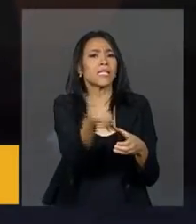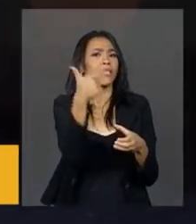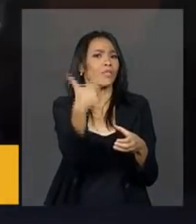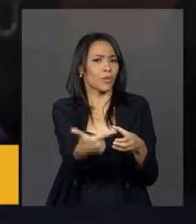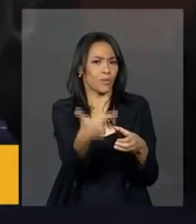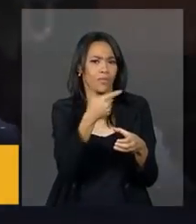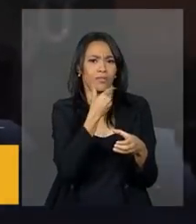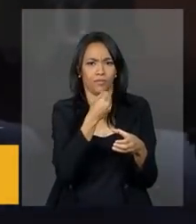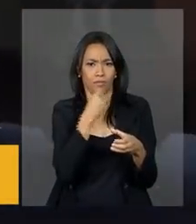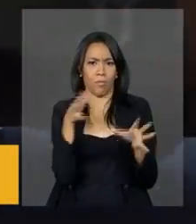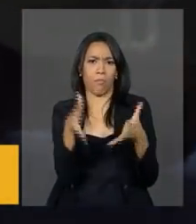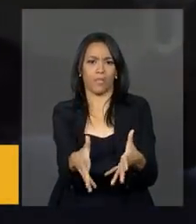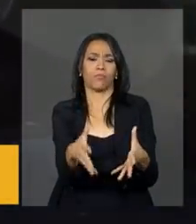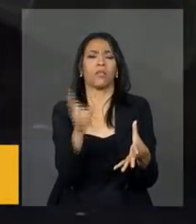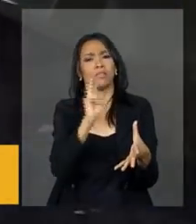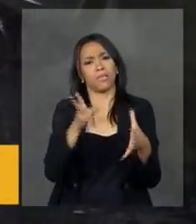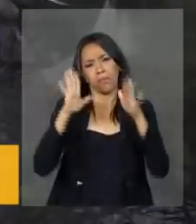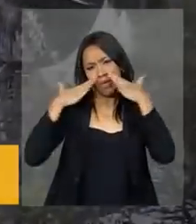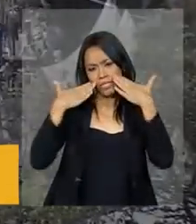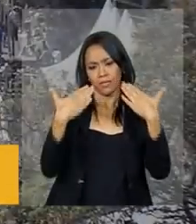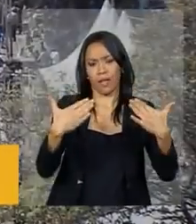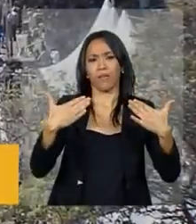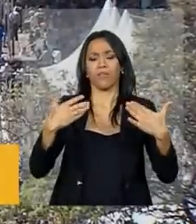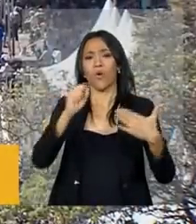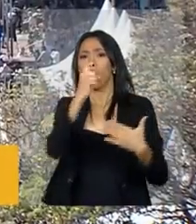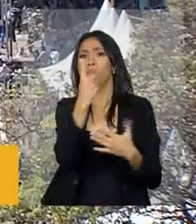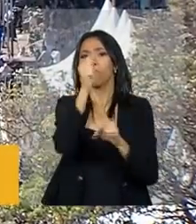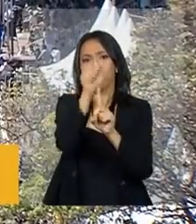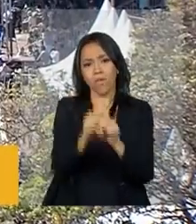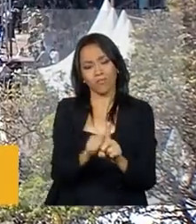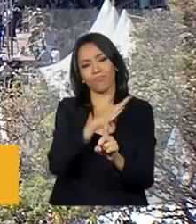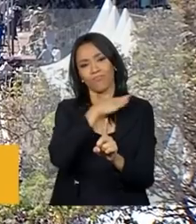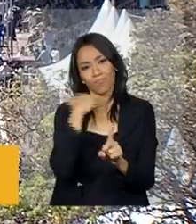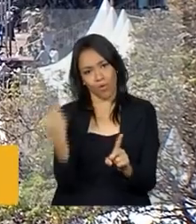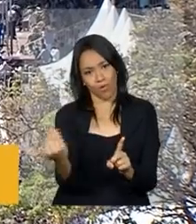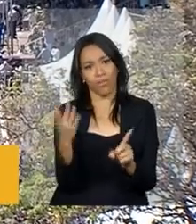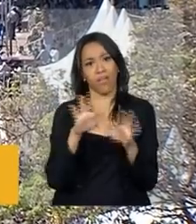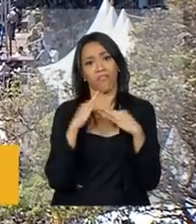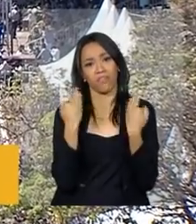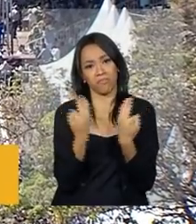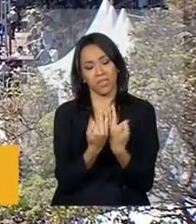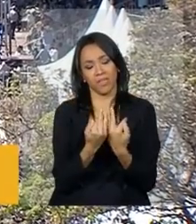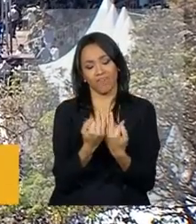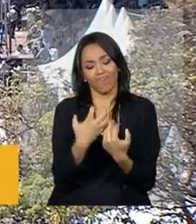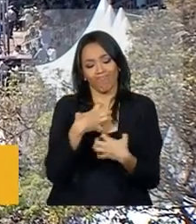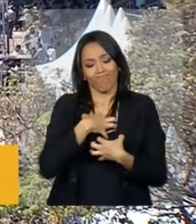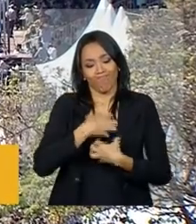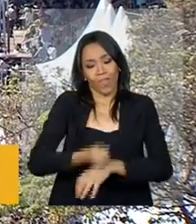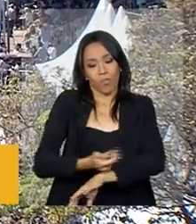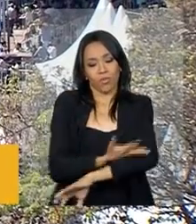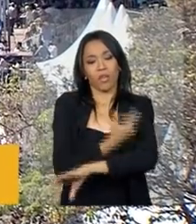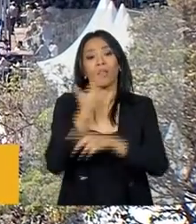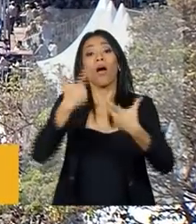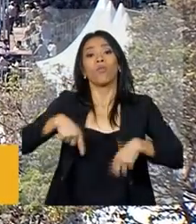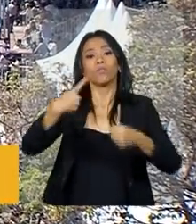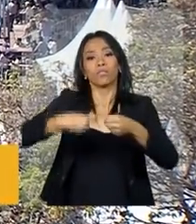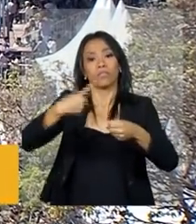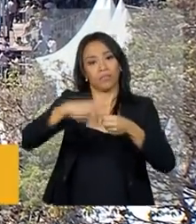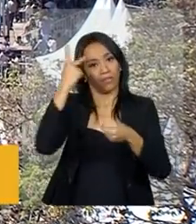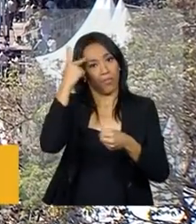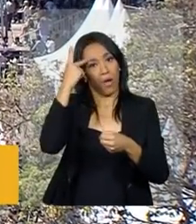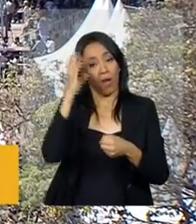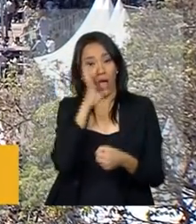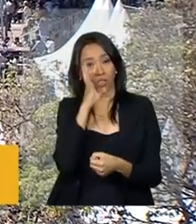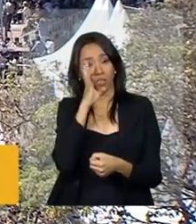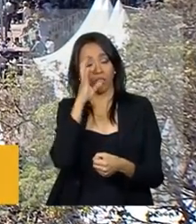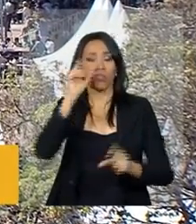1962. Ele sempre desfilava. Há um mês, seu Antônio faleceu e a família está emocionada em Piracicaba, São Paulo, acompanhando